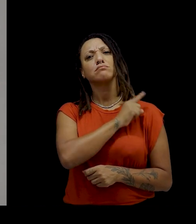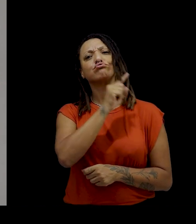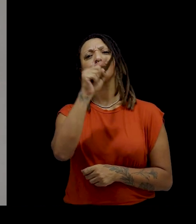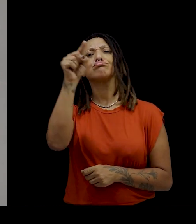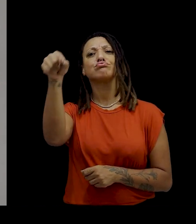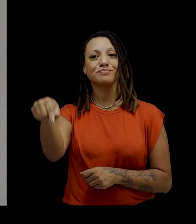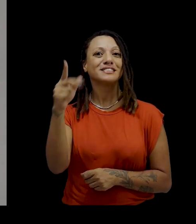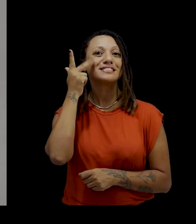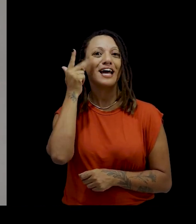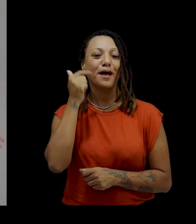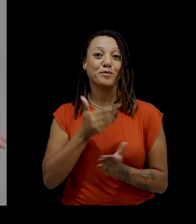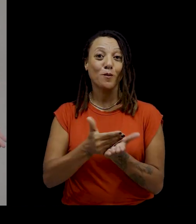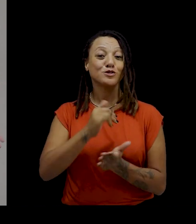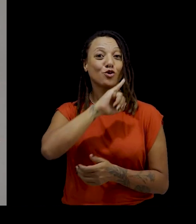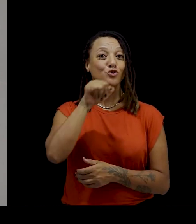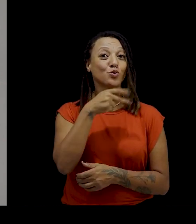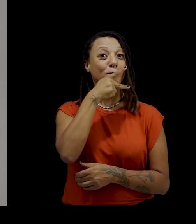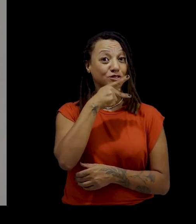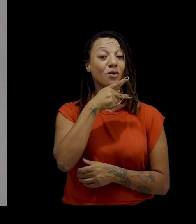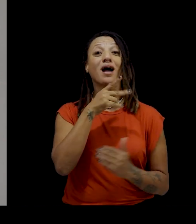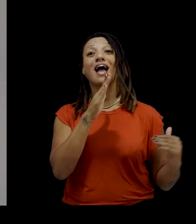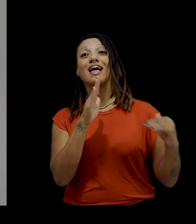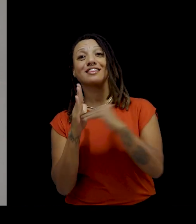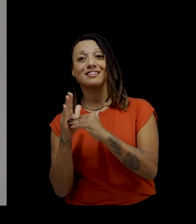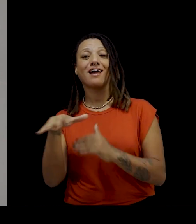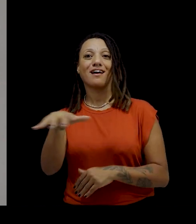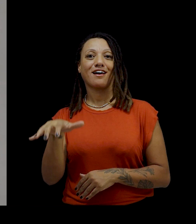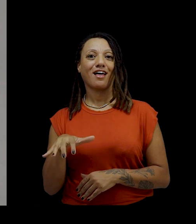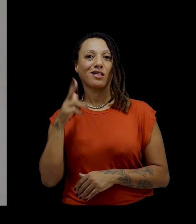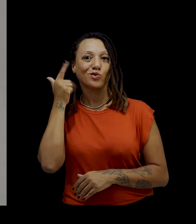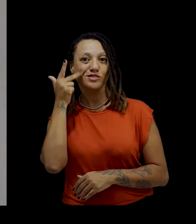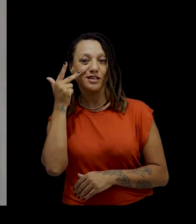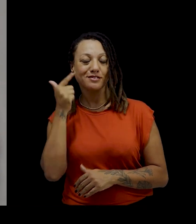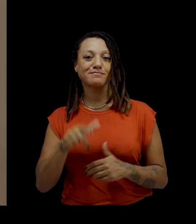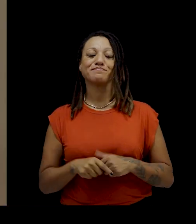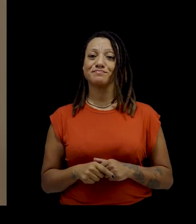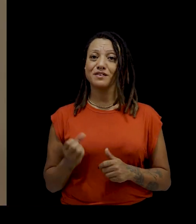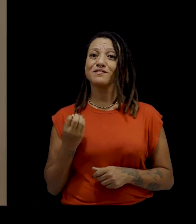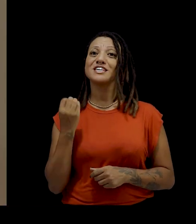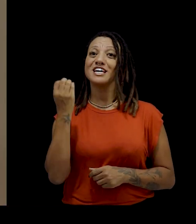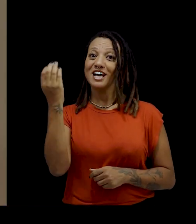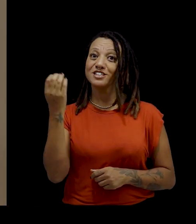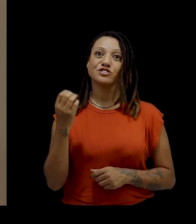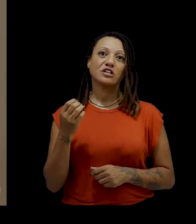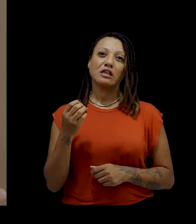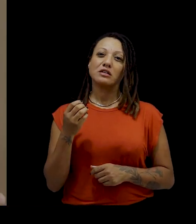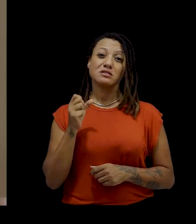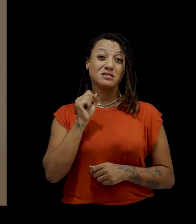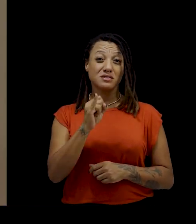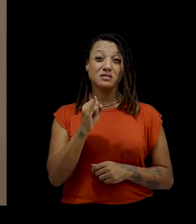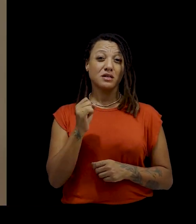gente começou em João Pessoa e foi até o Crato. É uma viagem que, se